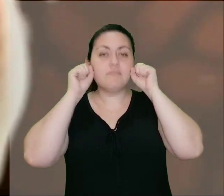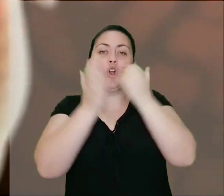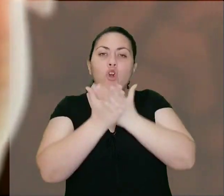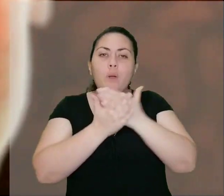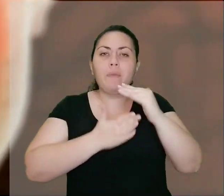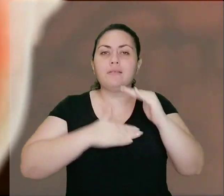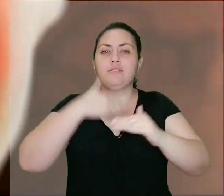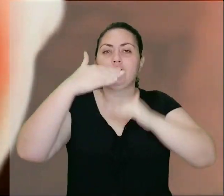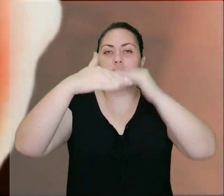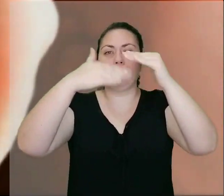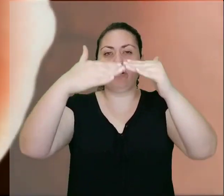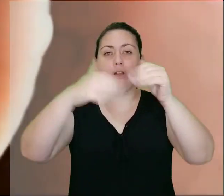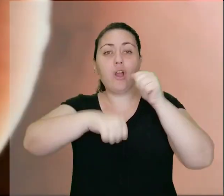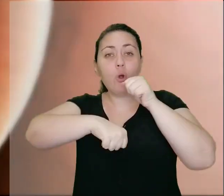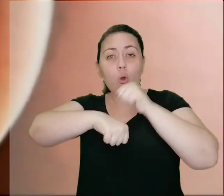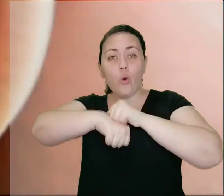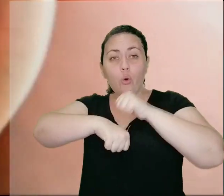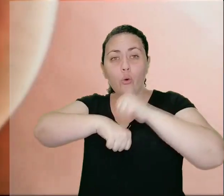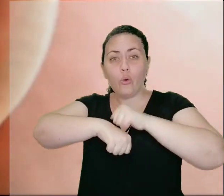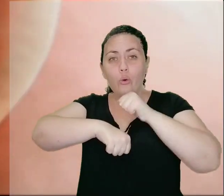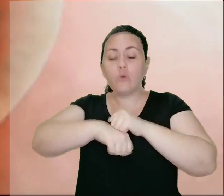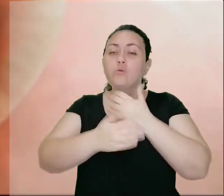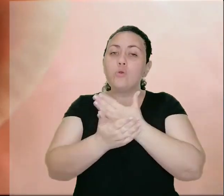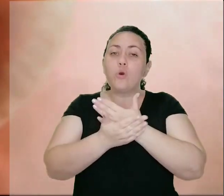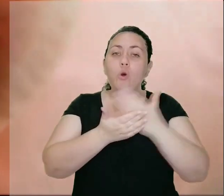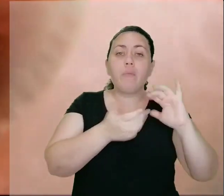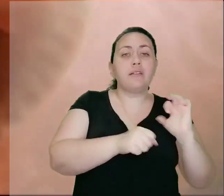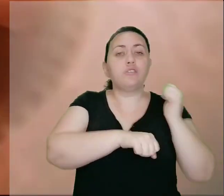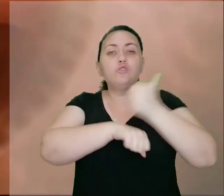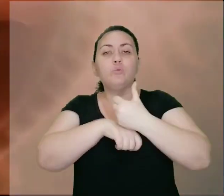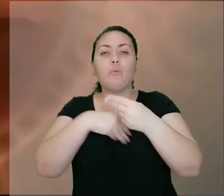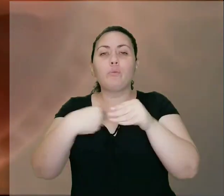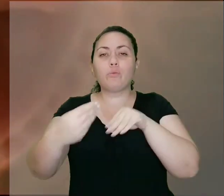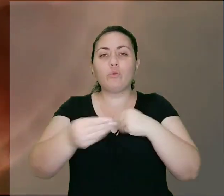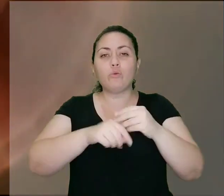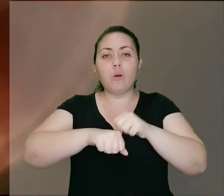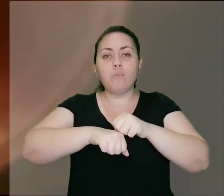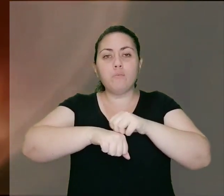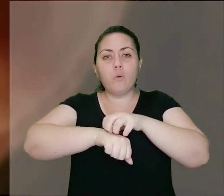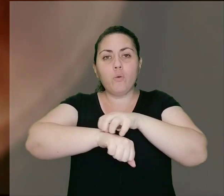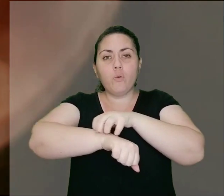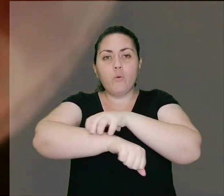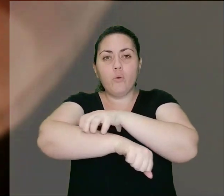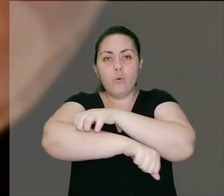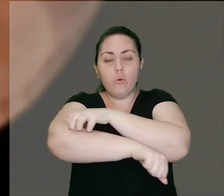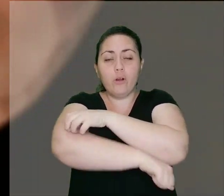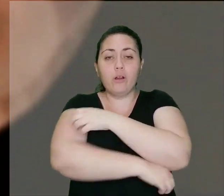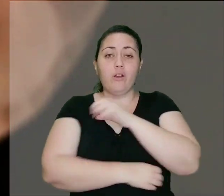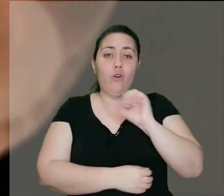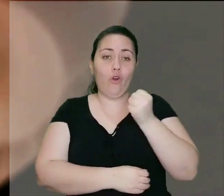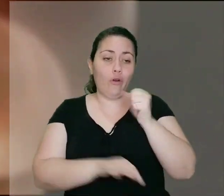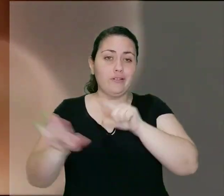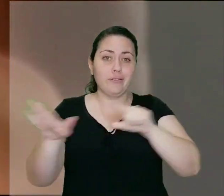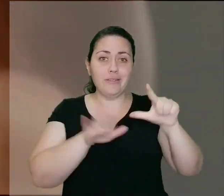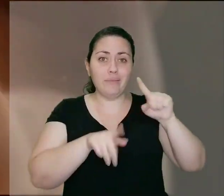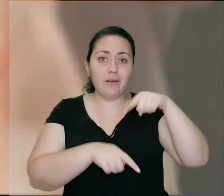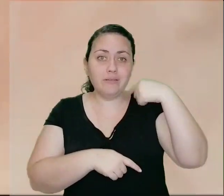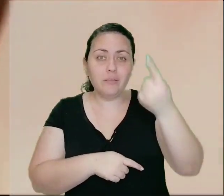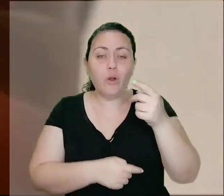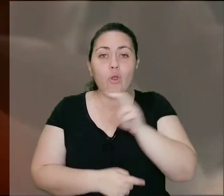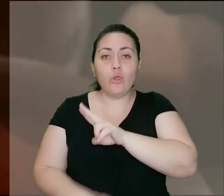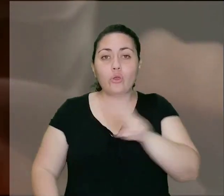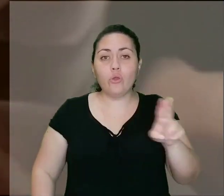desenvolver. Os ossos começam a substituir a cartilagem. Após a 8ª semana, passa a ser chamado